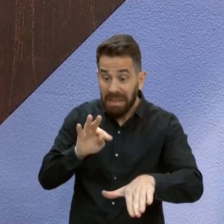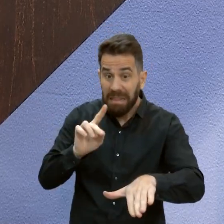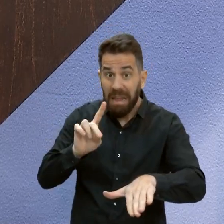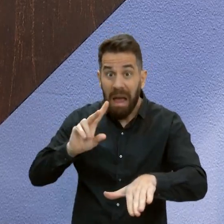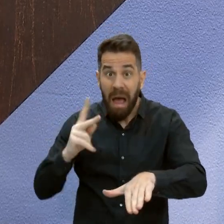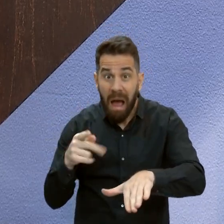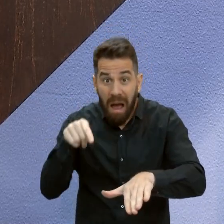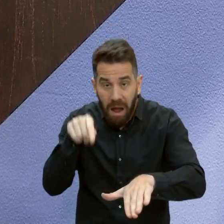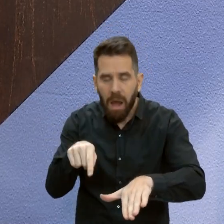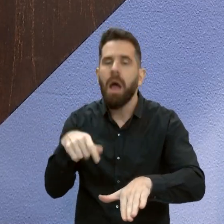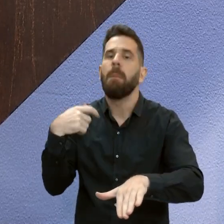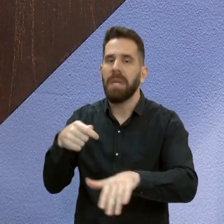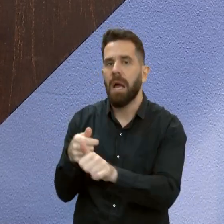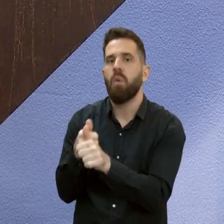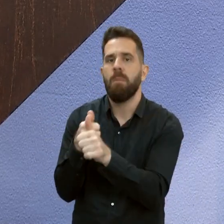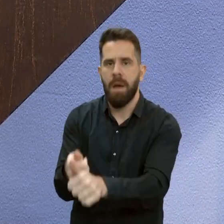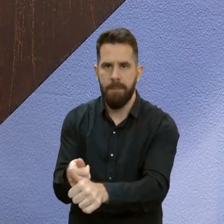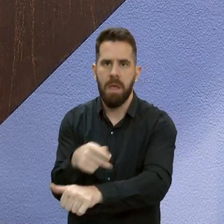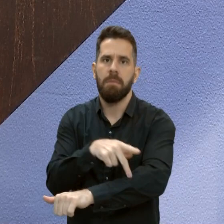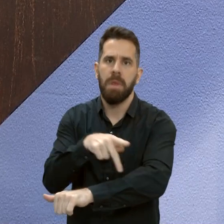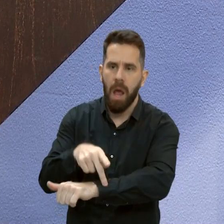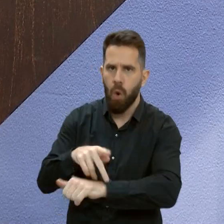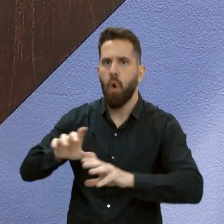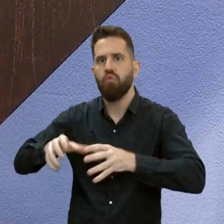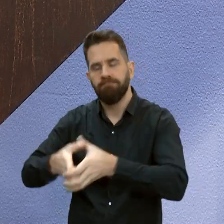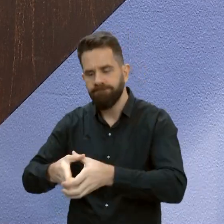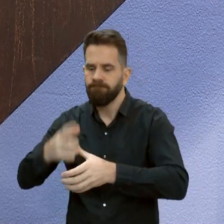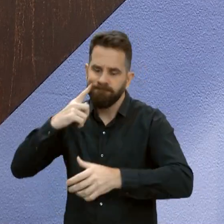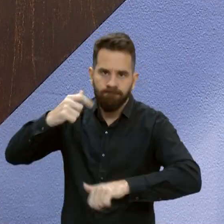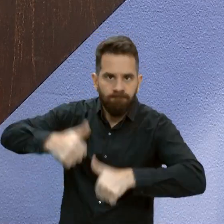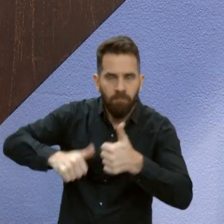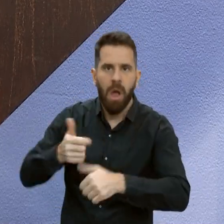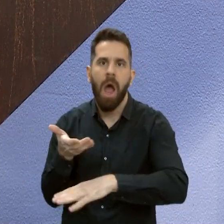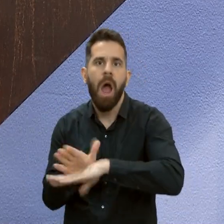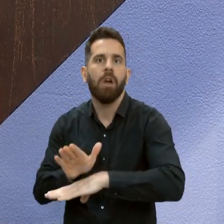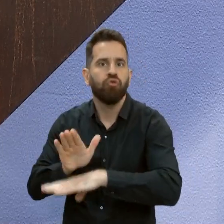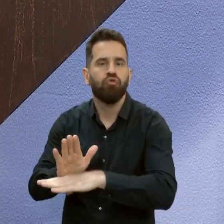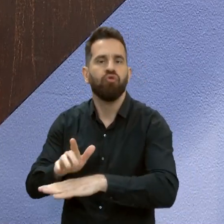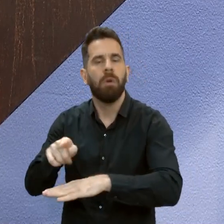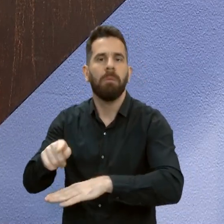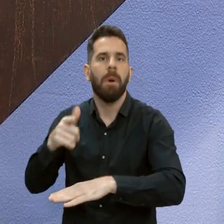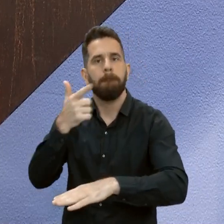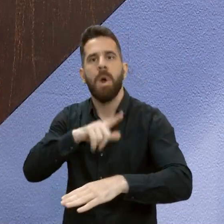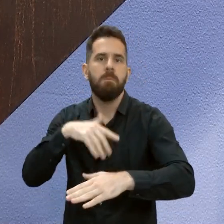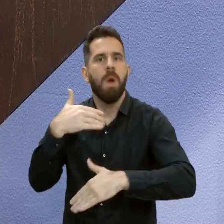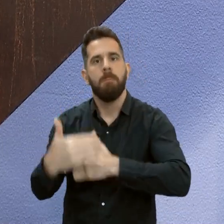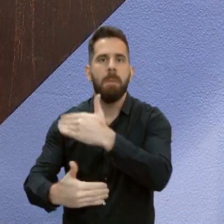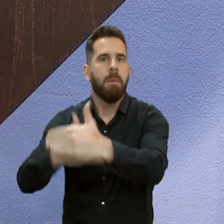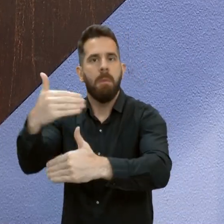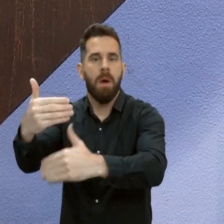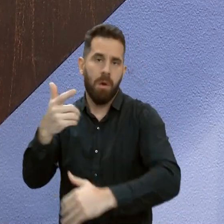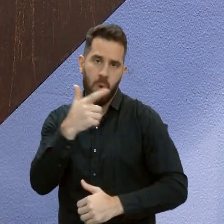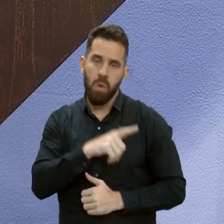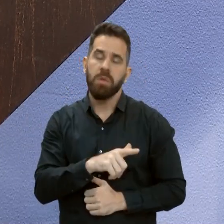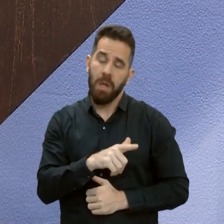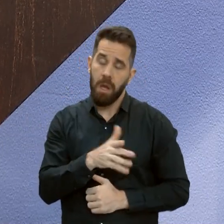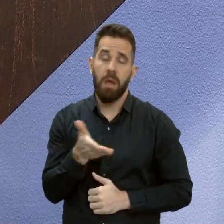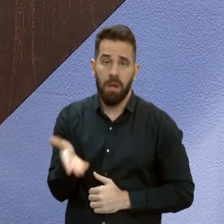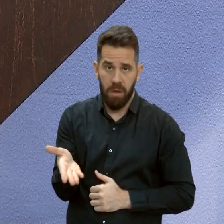pedagógica dentro da escola, para que ela consiga fazer, então, o desenvolvimento adequado,